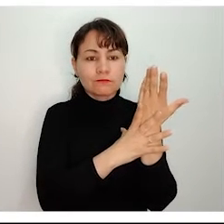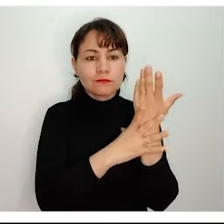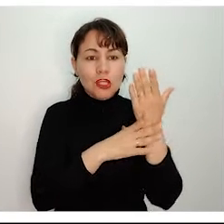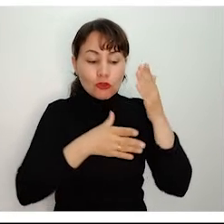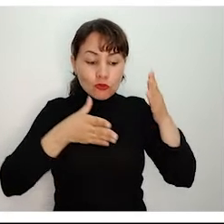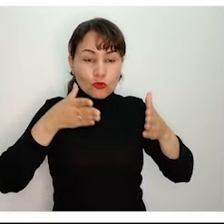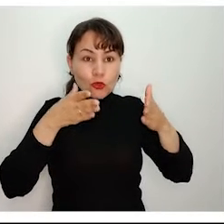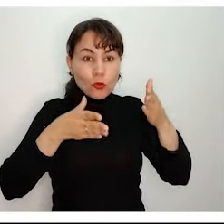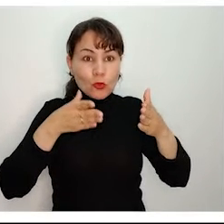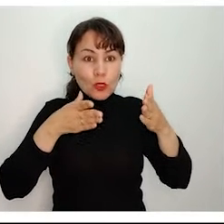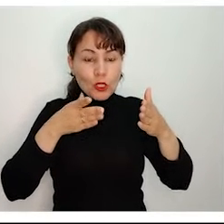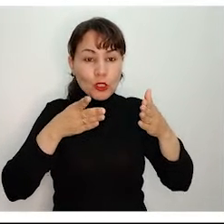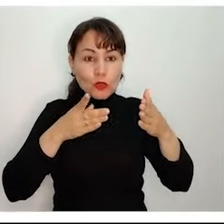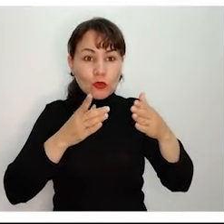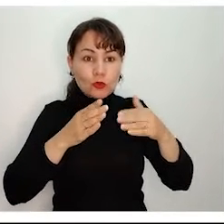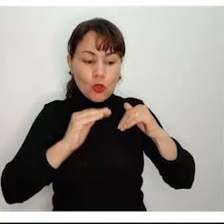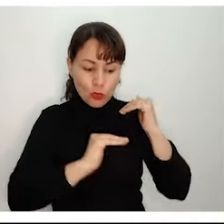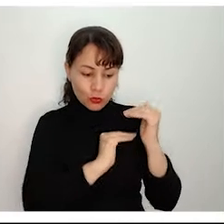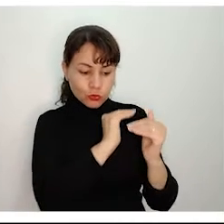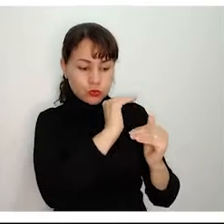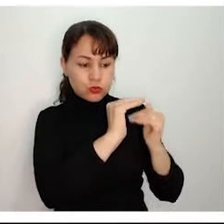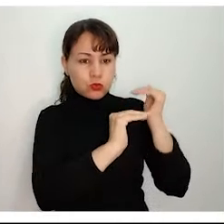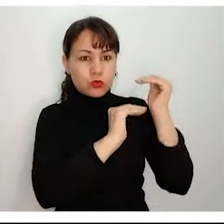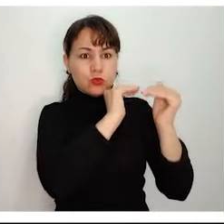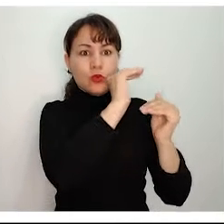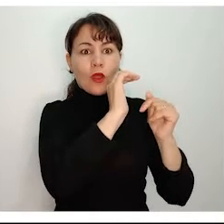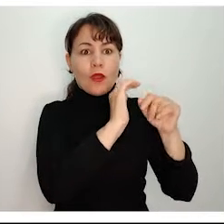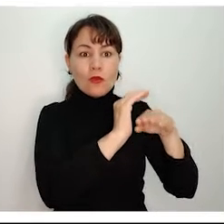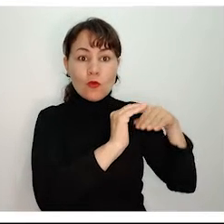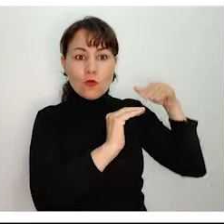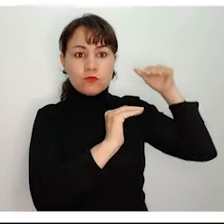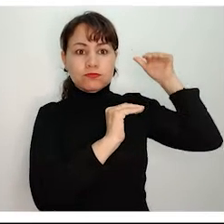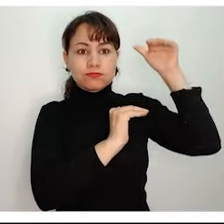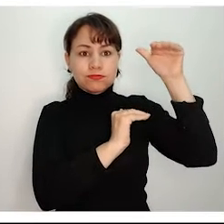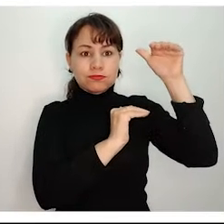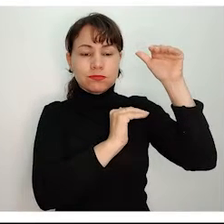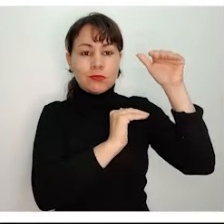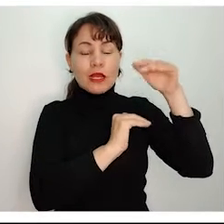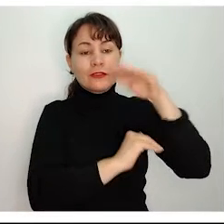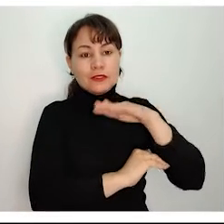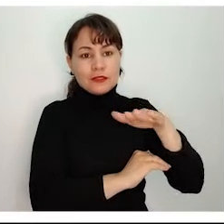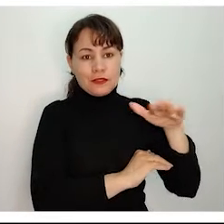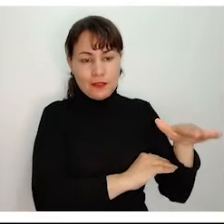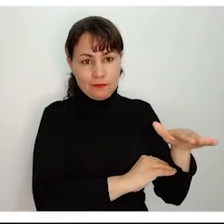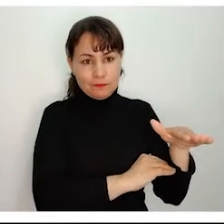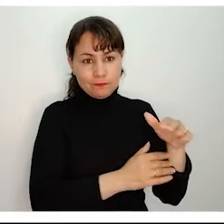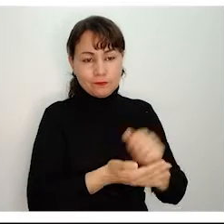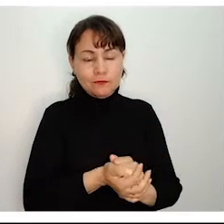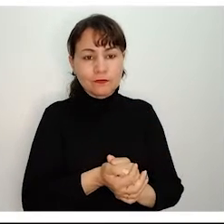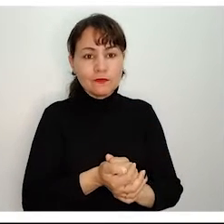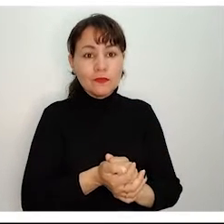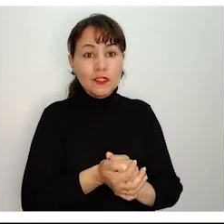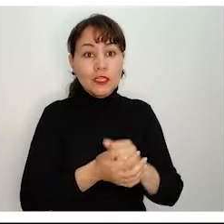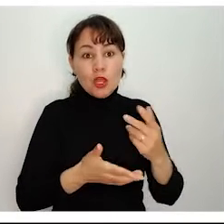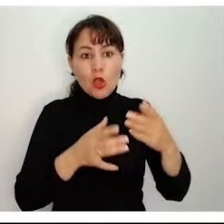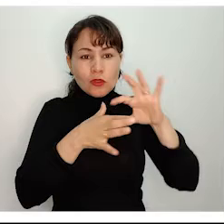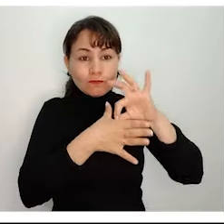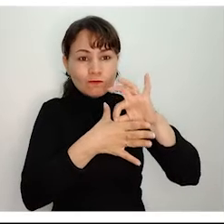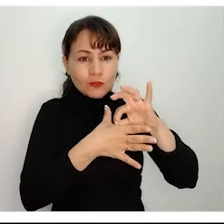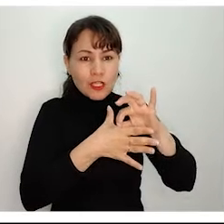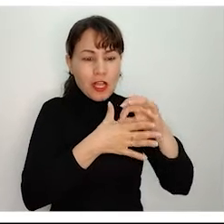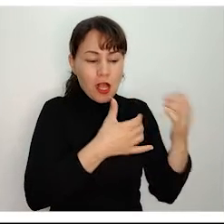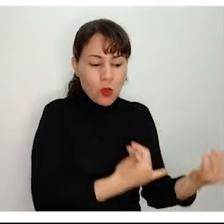desenvolver durante o crescimento e o desenvolvimento da criança. E são essas células